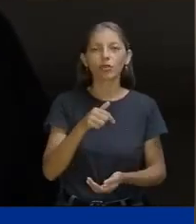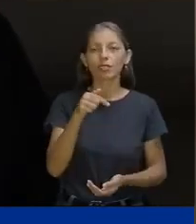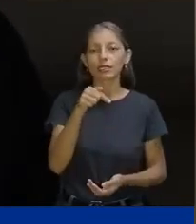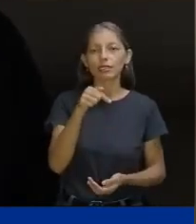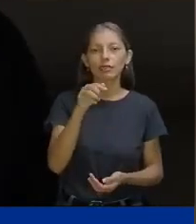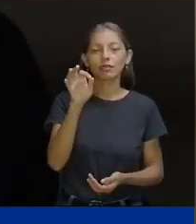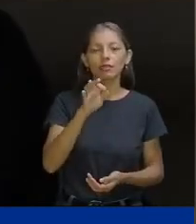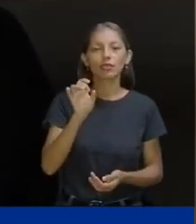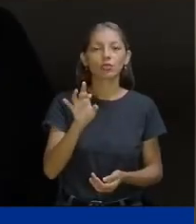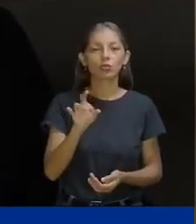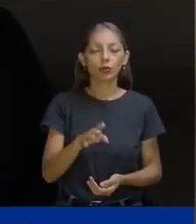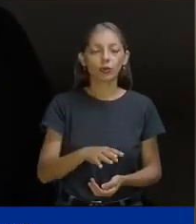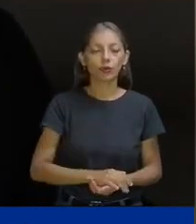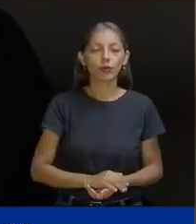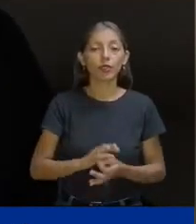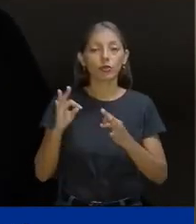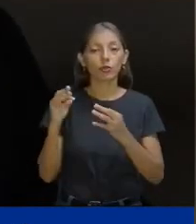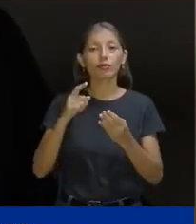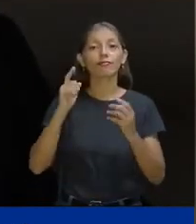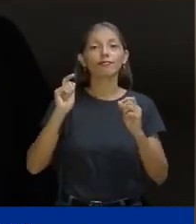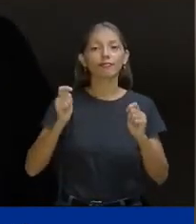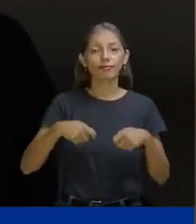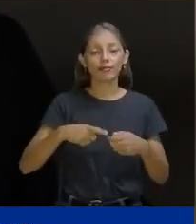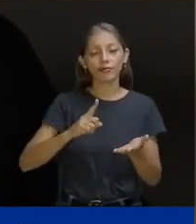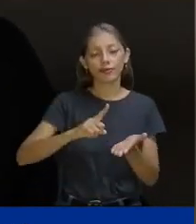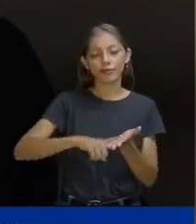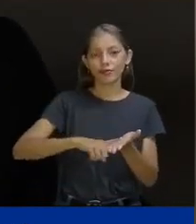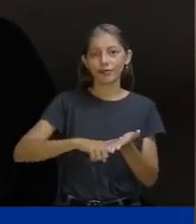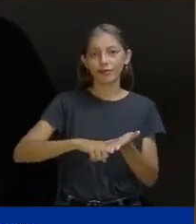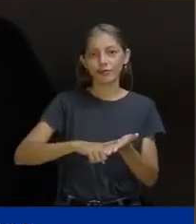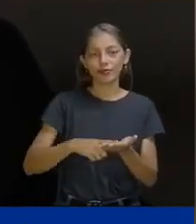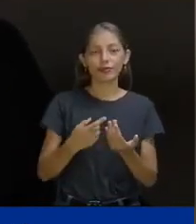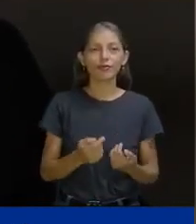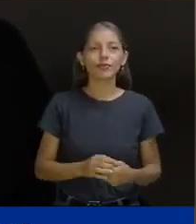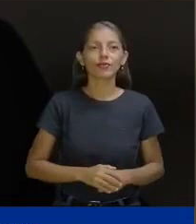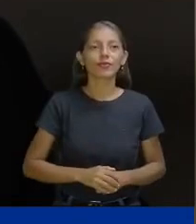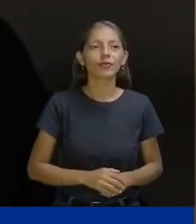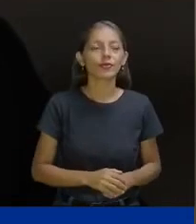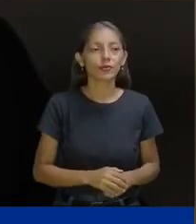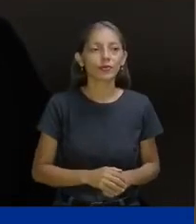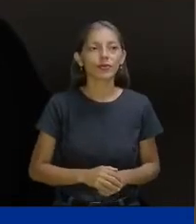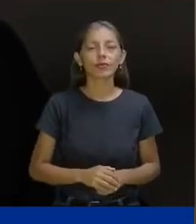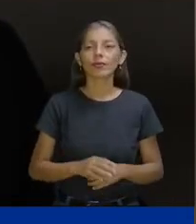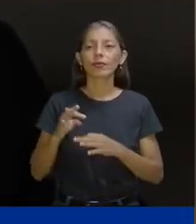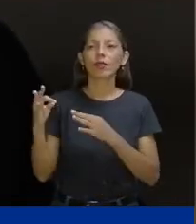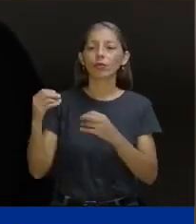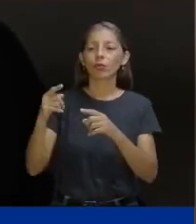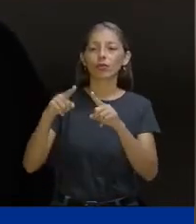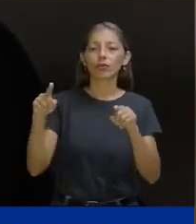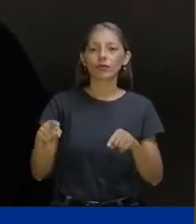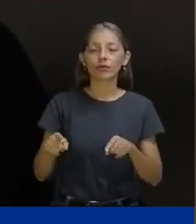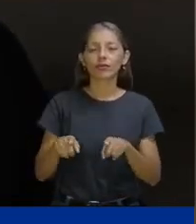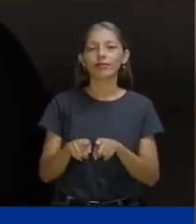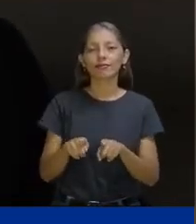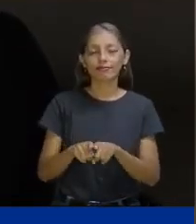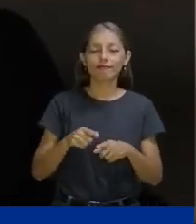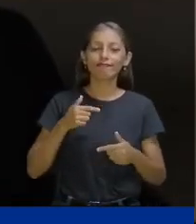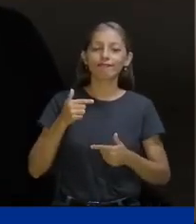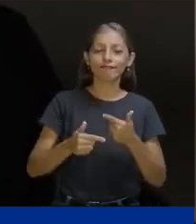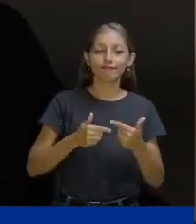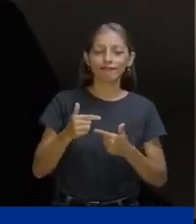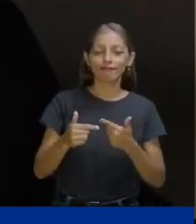de biometria do nosso estado, e isso se deve ao todo o empenho dos nossos servidores. Sem eles, realmente não seria possível